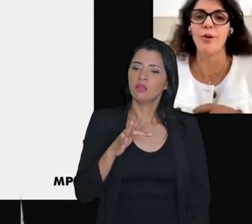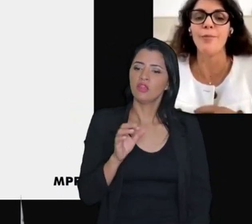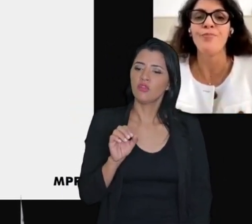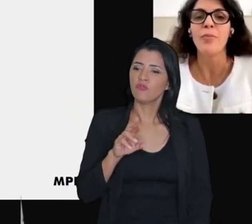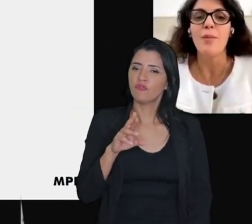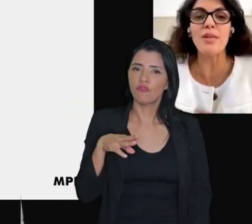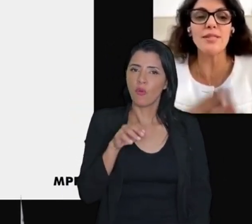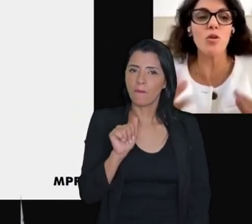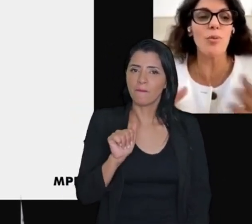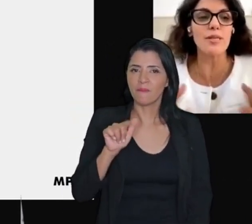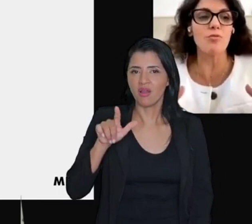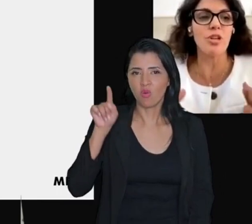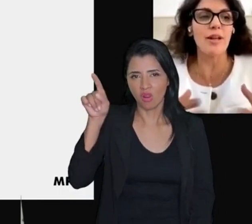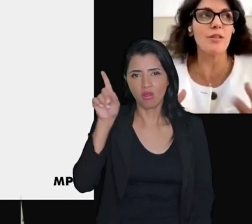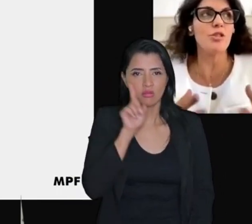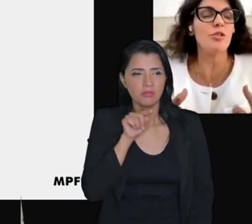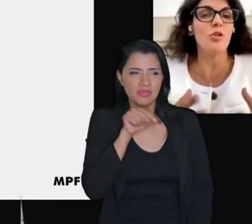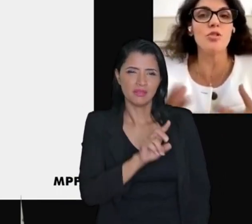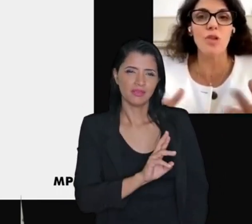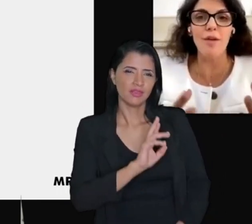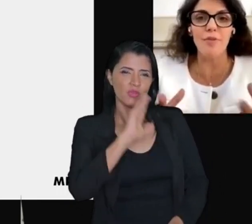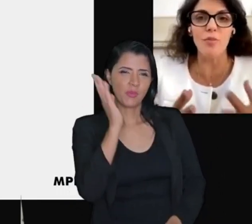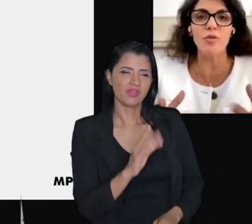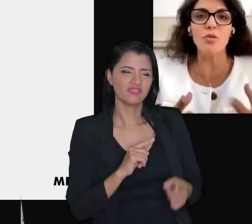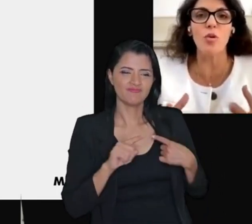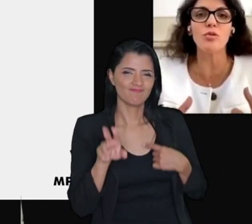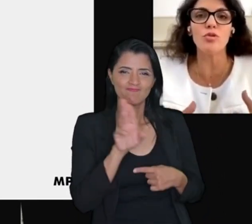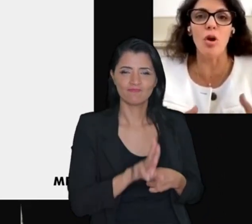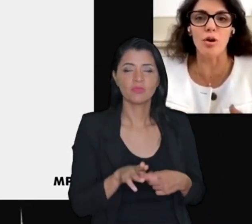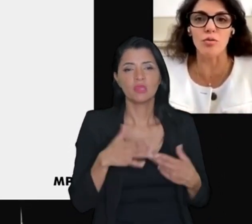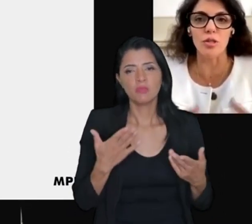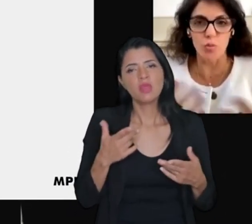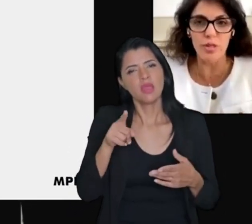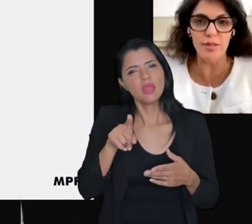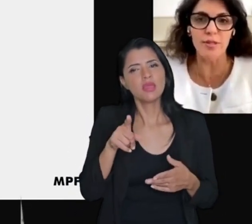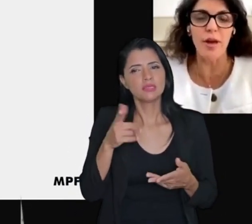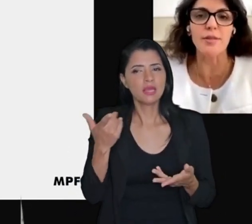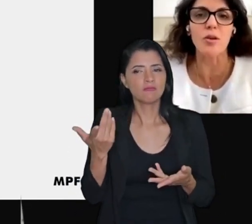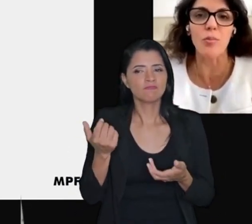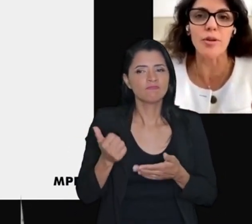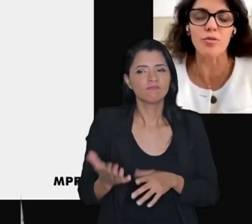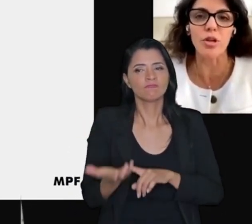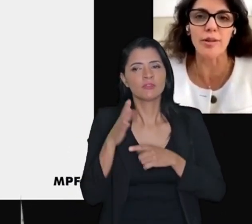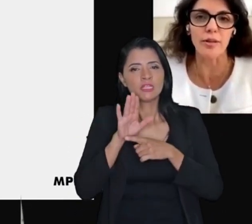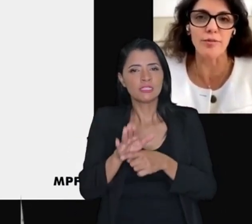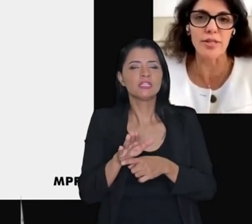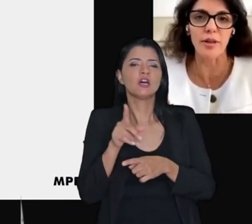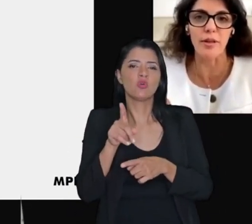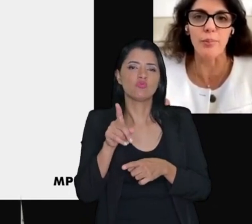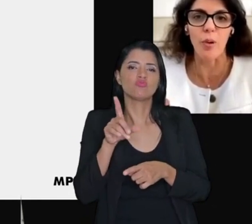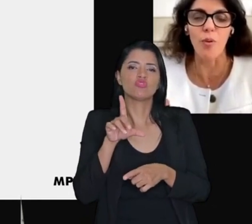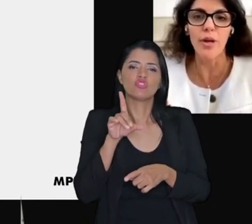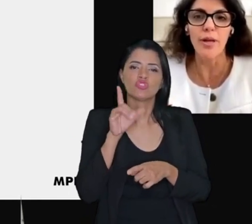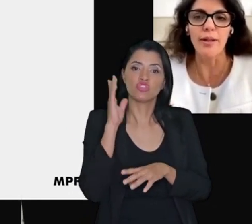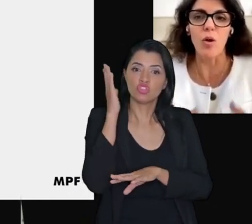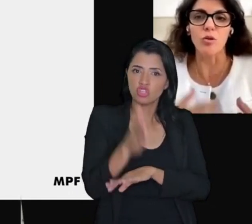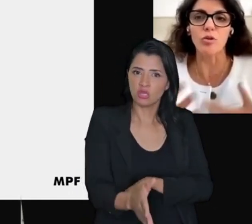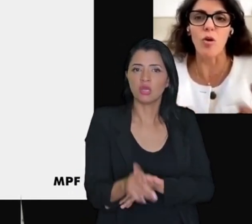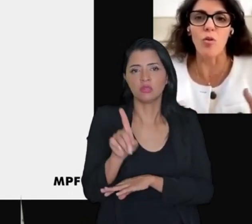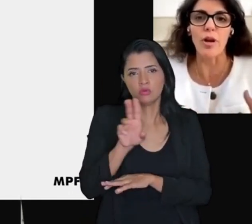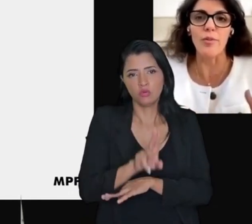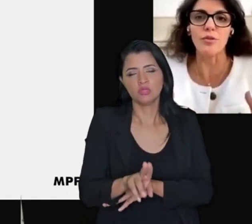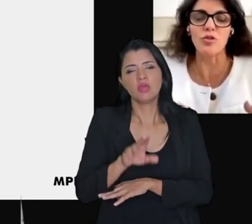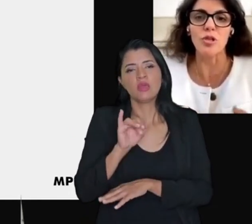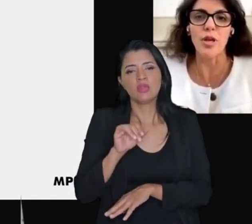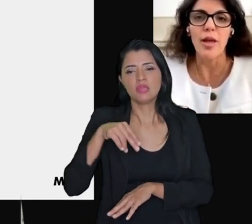né? Mas essa cooperação direta nós já vemos em outros órgãos. As polícias fazem essa cooperação direta através da Interpol. né,